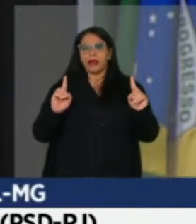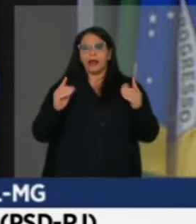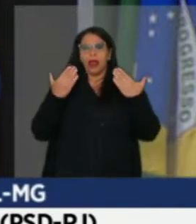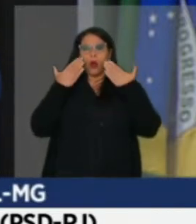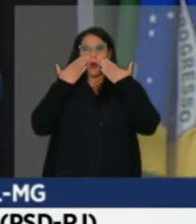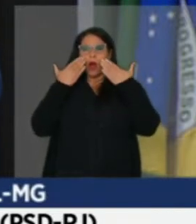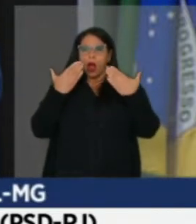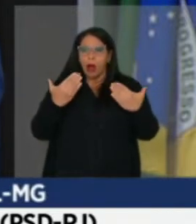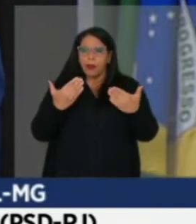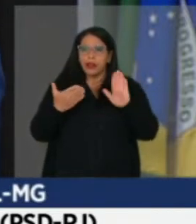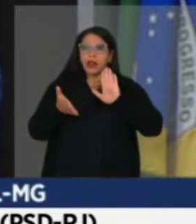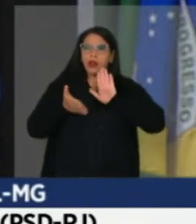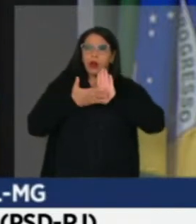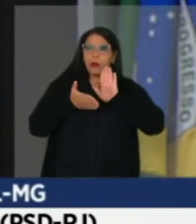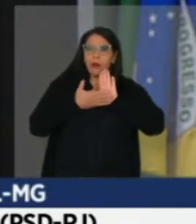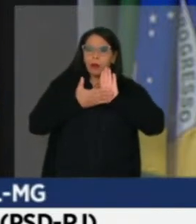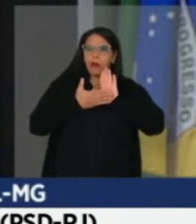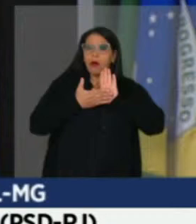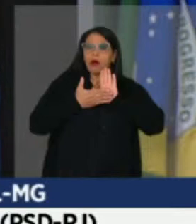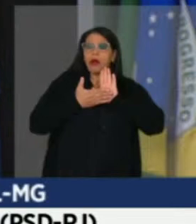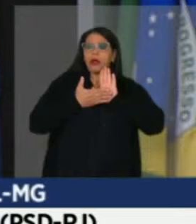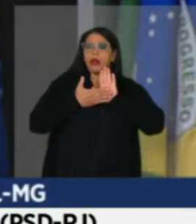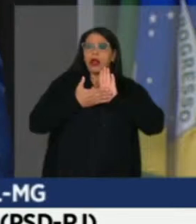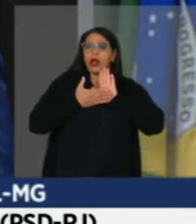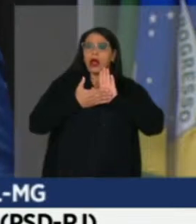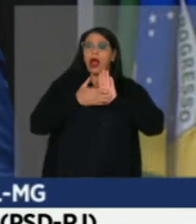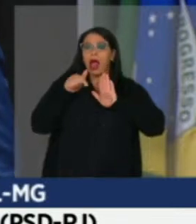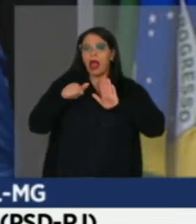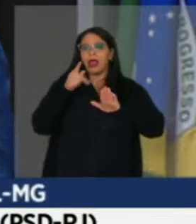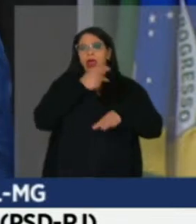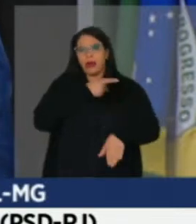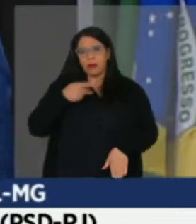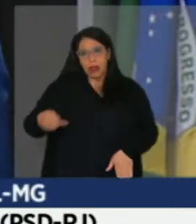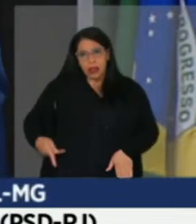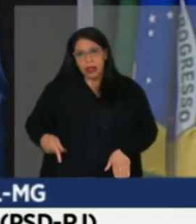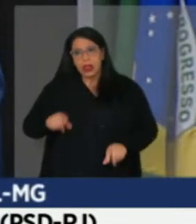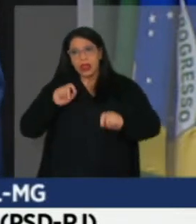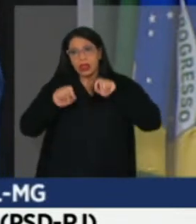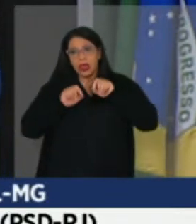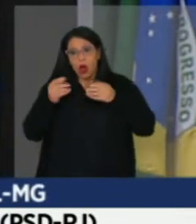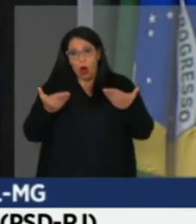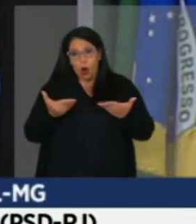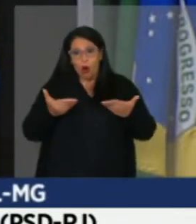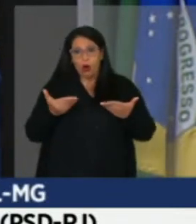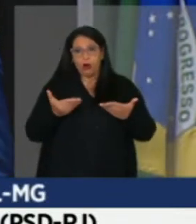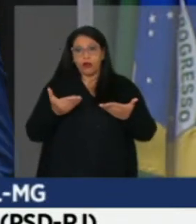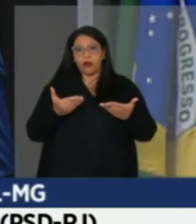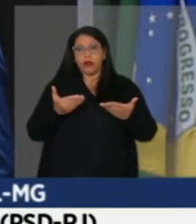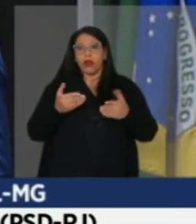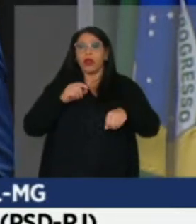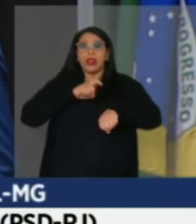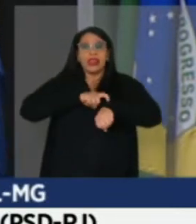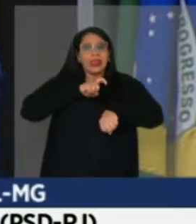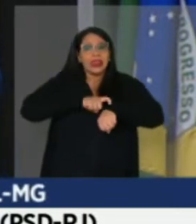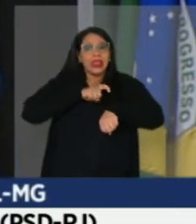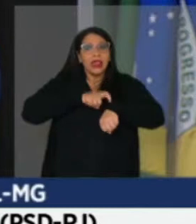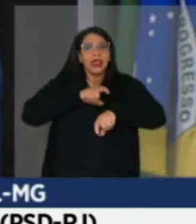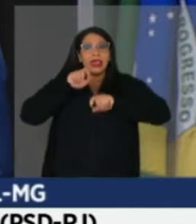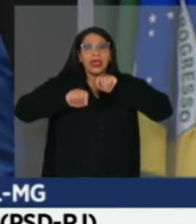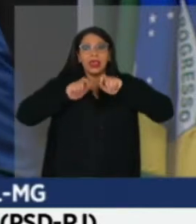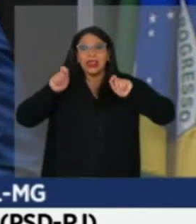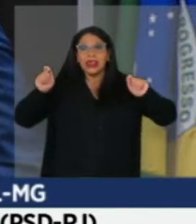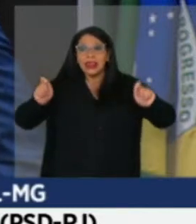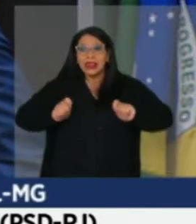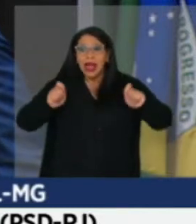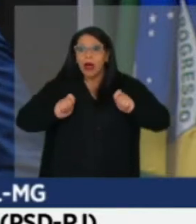o requerimento à mesa desta casa, que hoje culmina nesse momento em que poderá